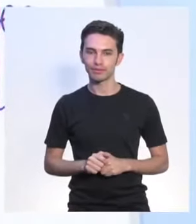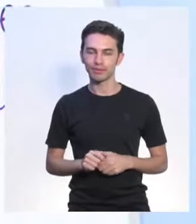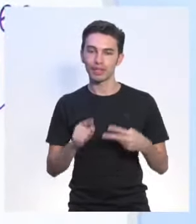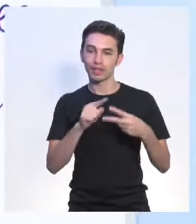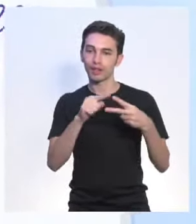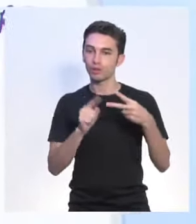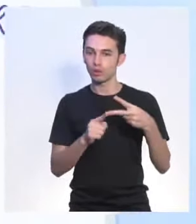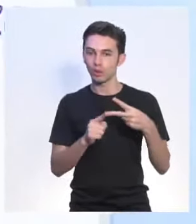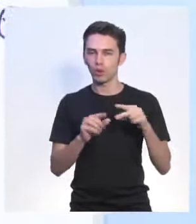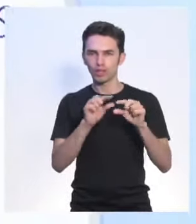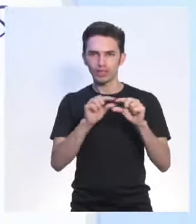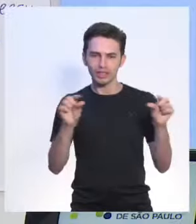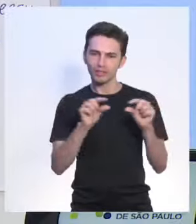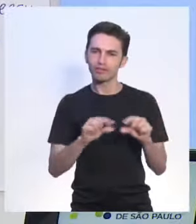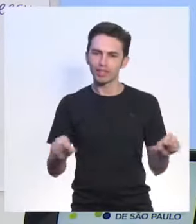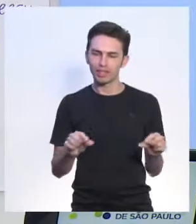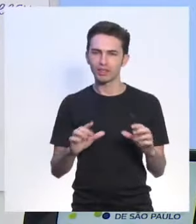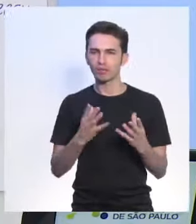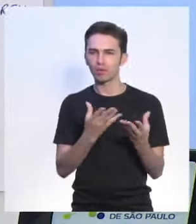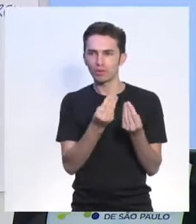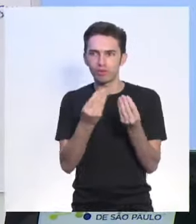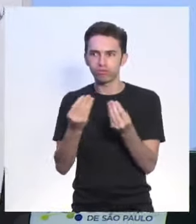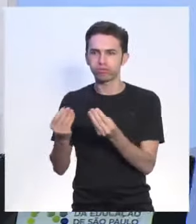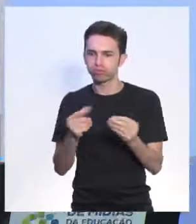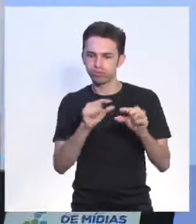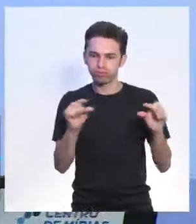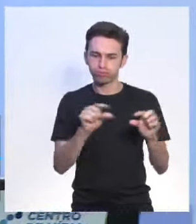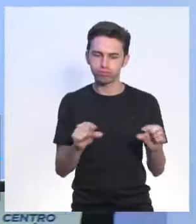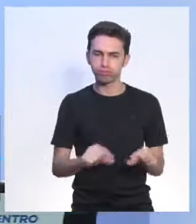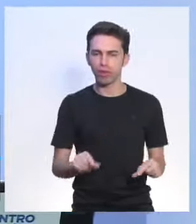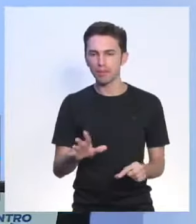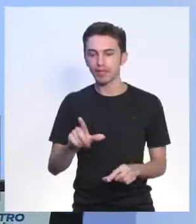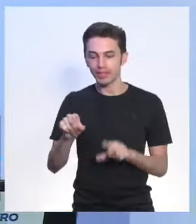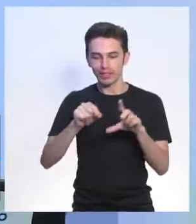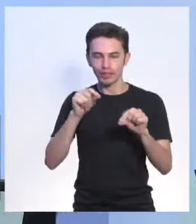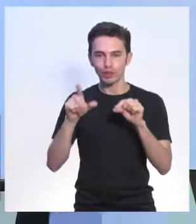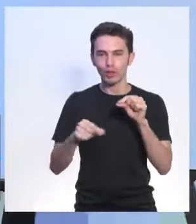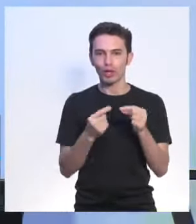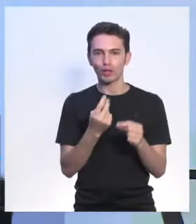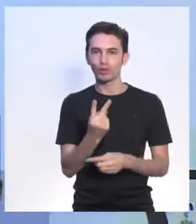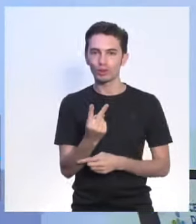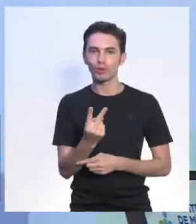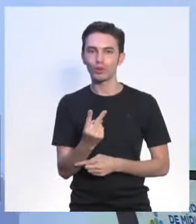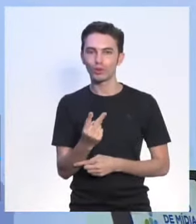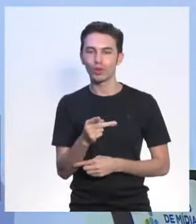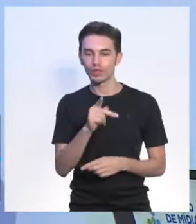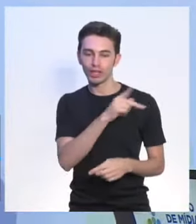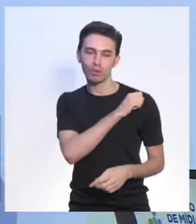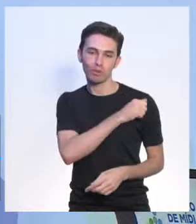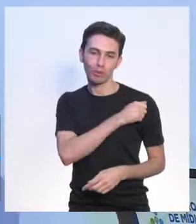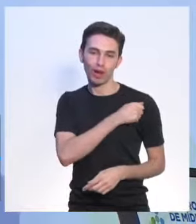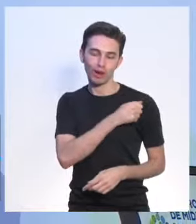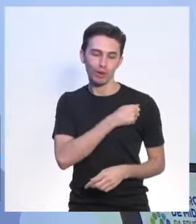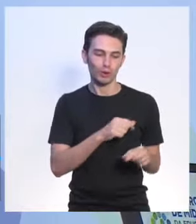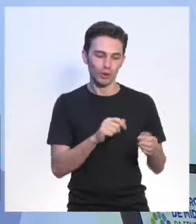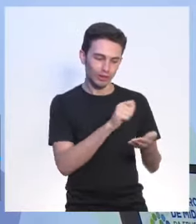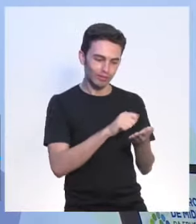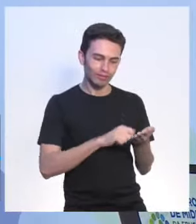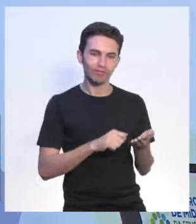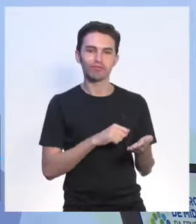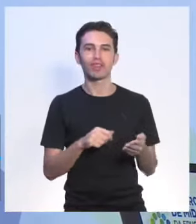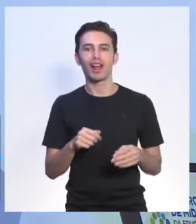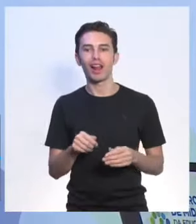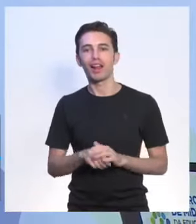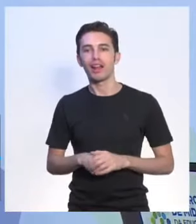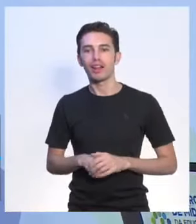várias, né? Que não dá para escrever todas aqui e falar de todas. Mas foram duas das sentenças que os alunos produziram durante a nossa aula,